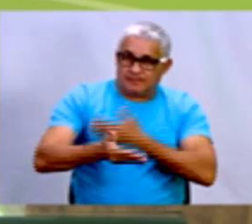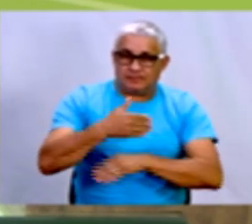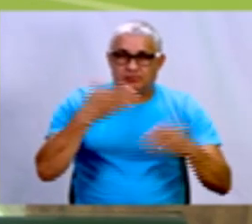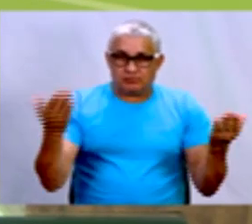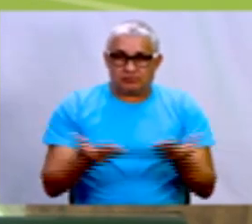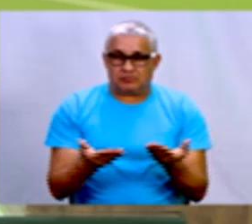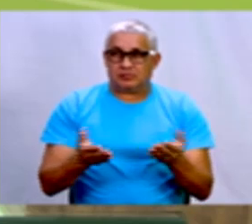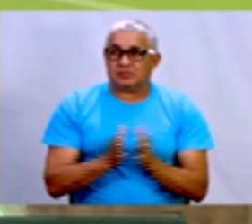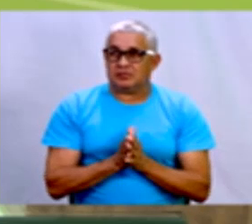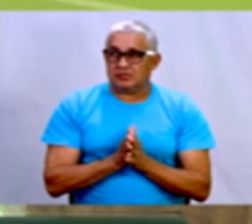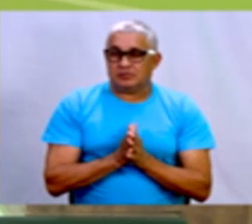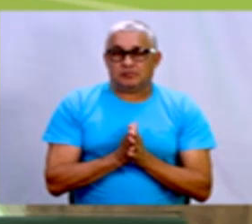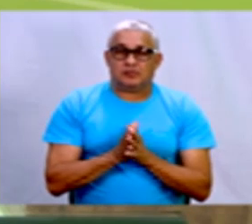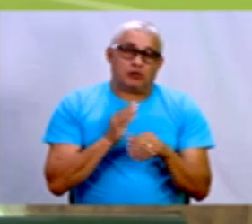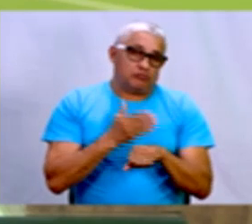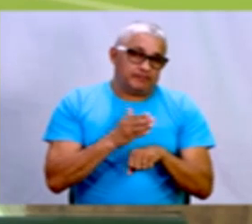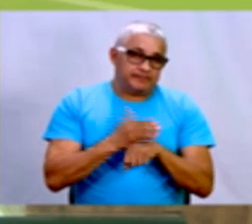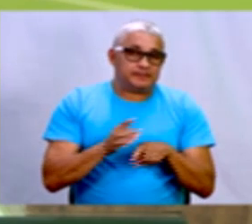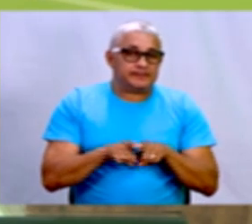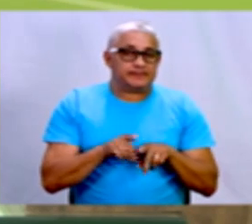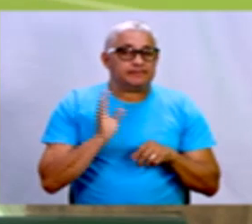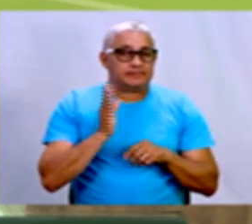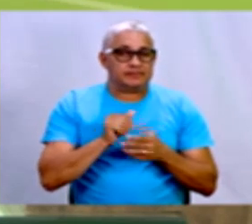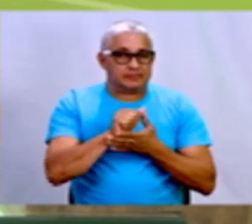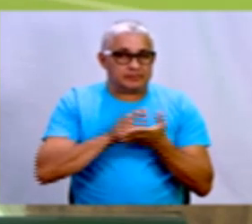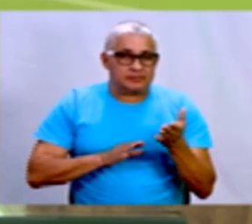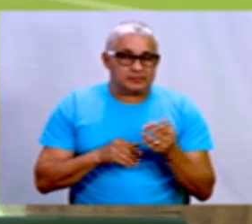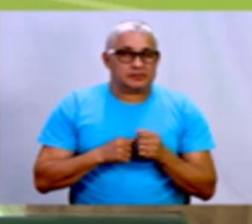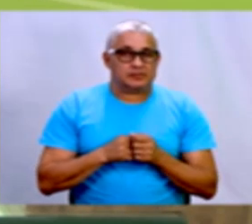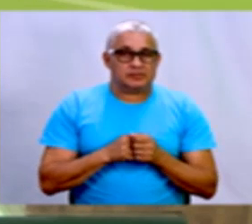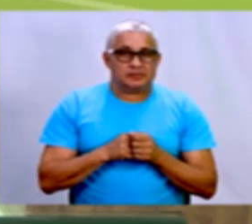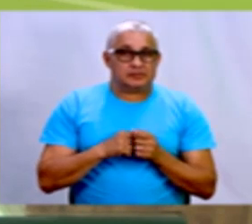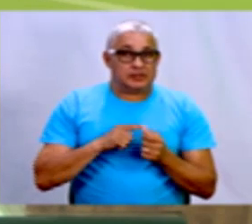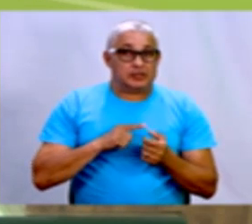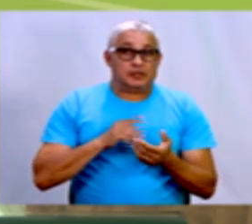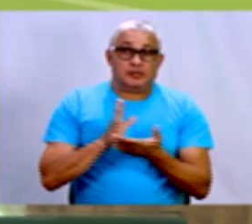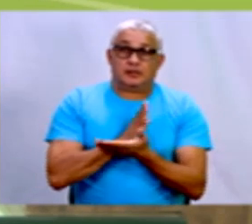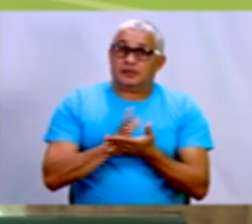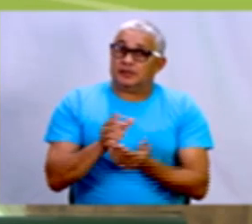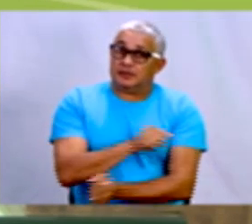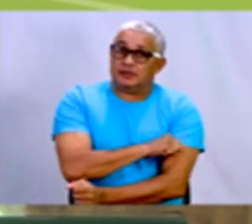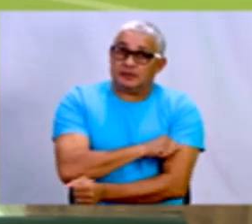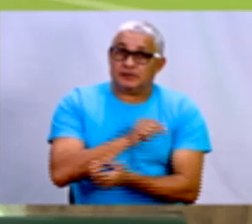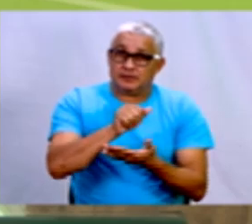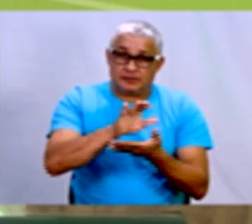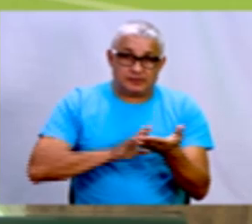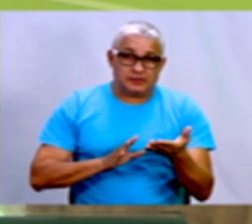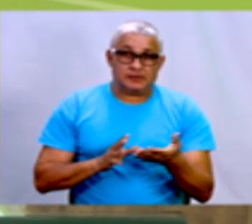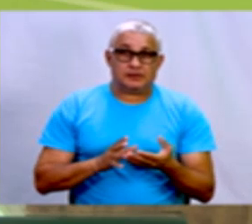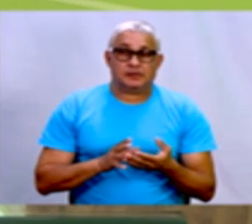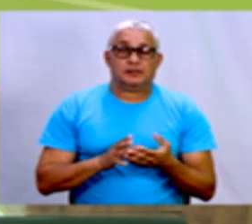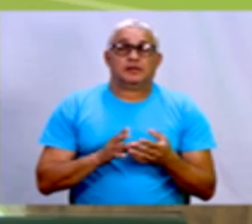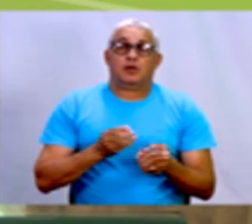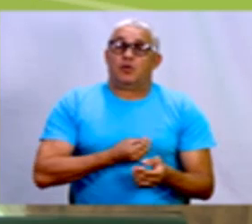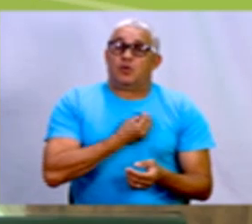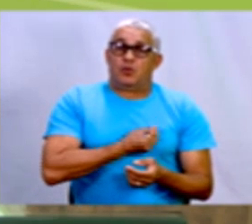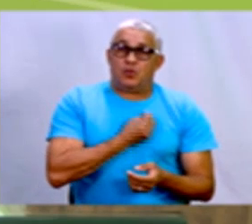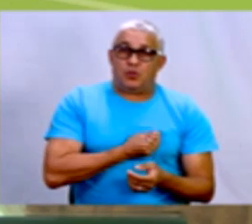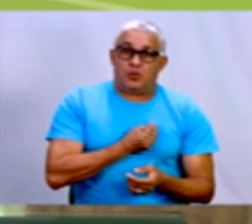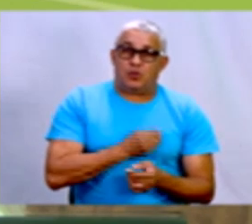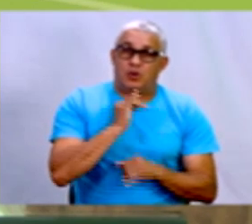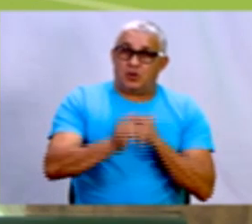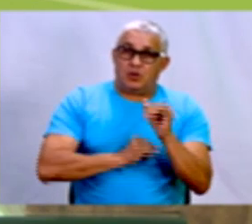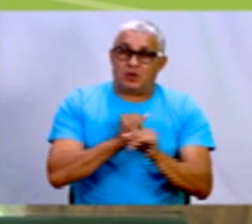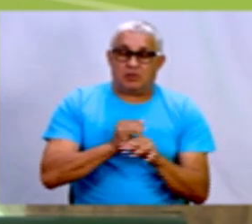hoje, nos exercícios. Já tivemos notícias que tem alunos que já estão fazendo as atividades online. Estamos muito felizes